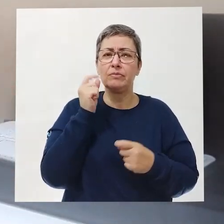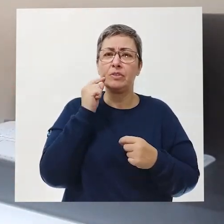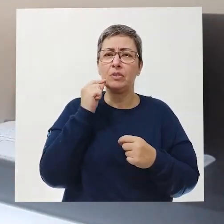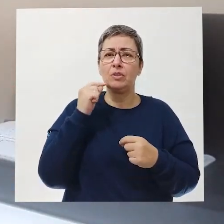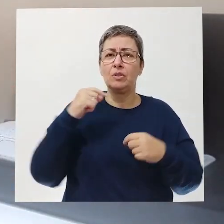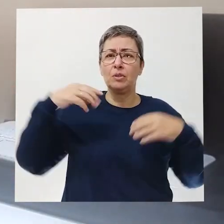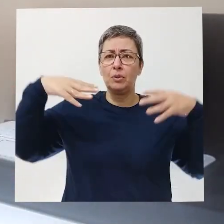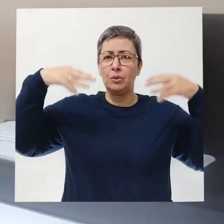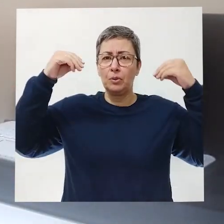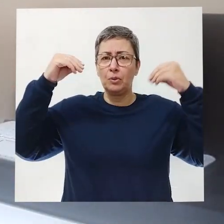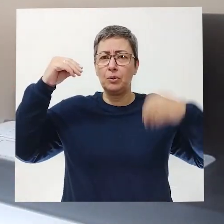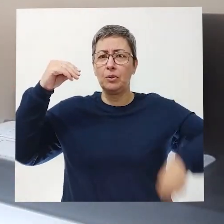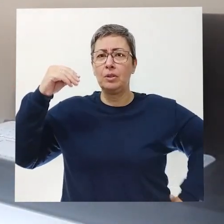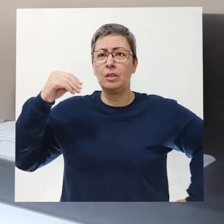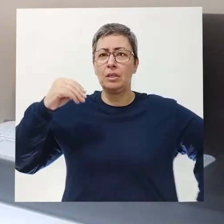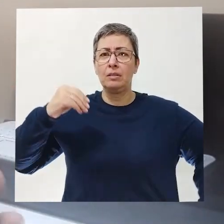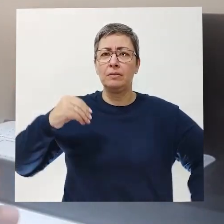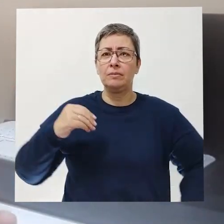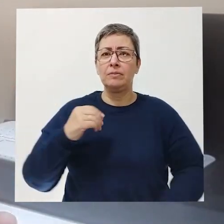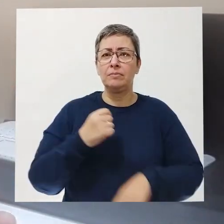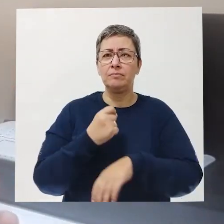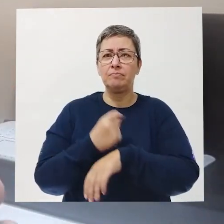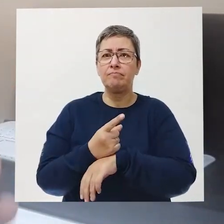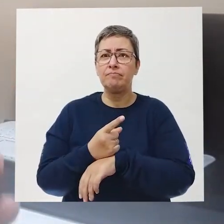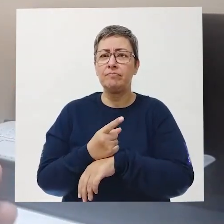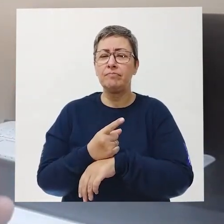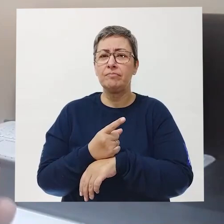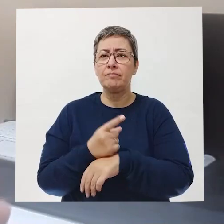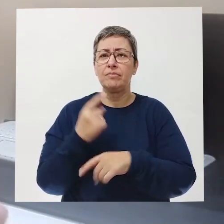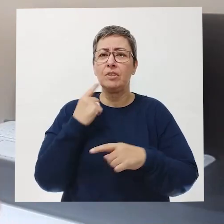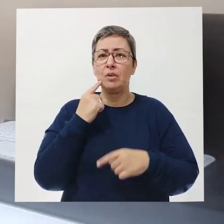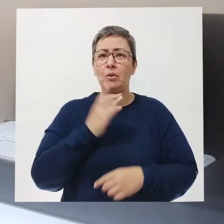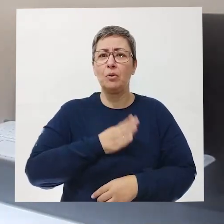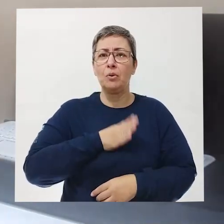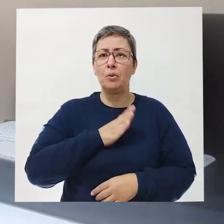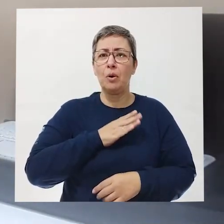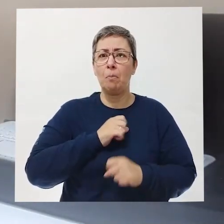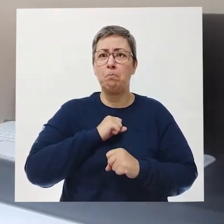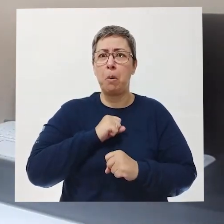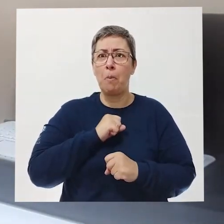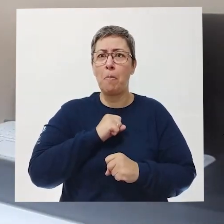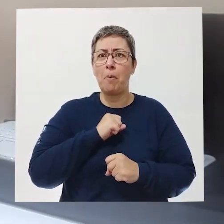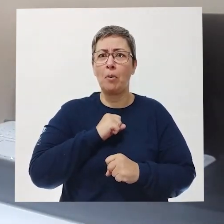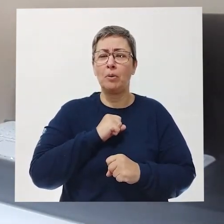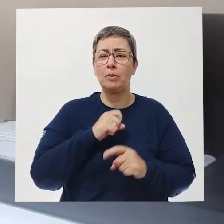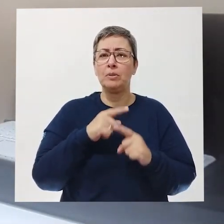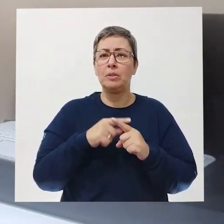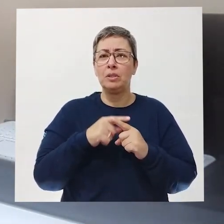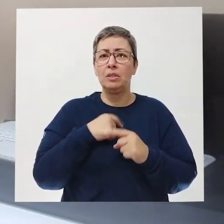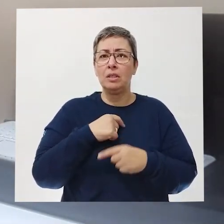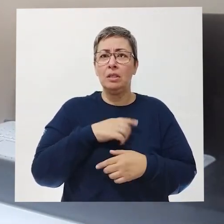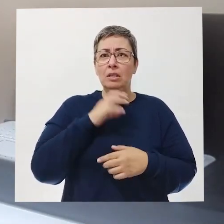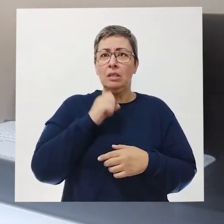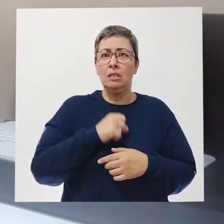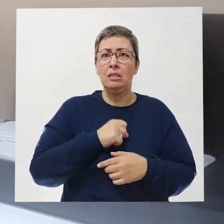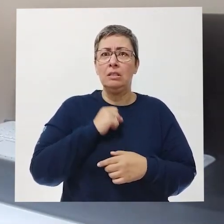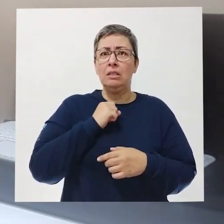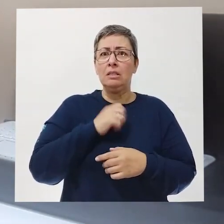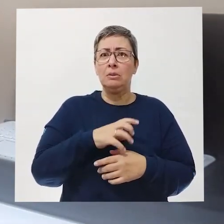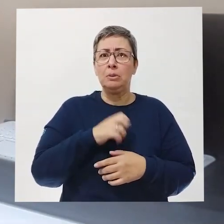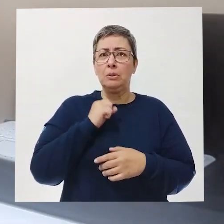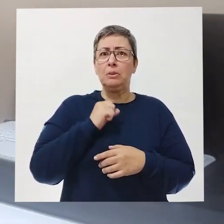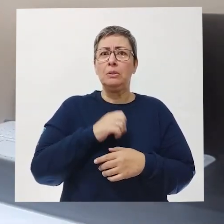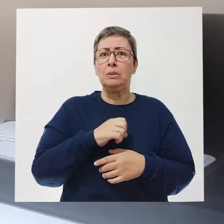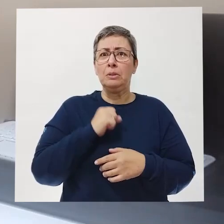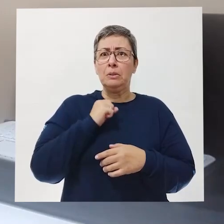as luzes e de repente o seu coração dispara, a sua respiração começa